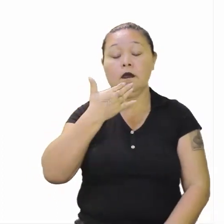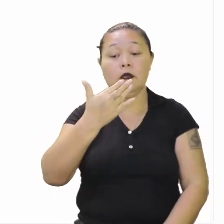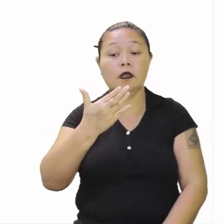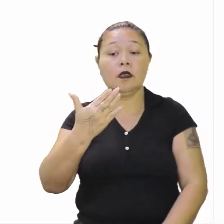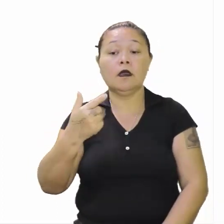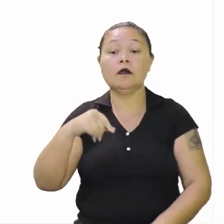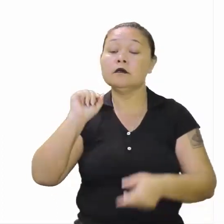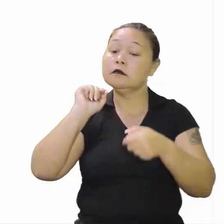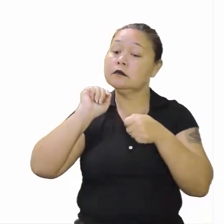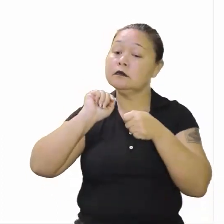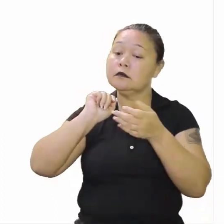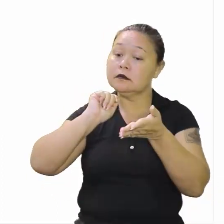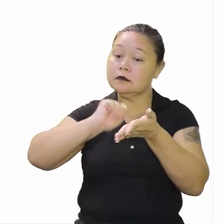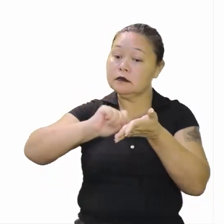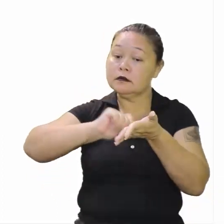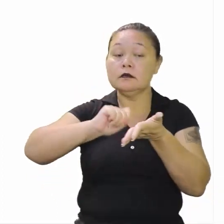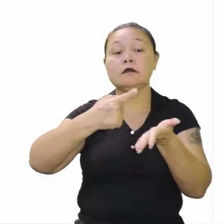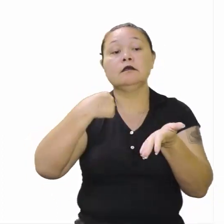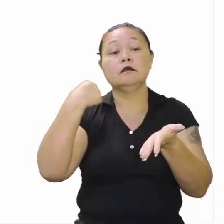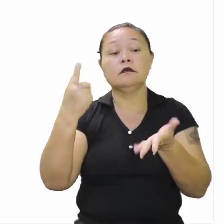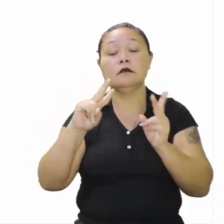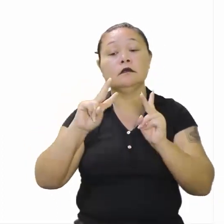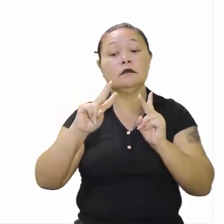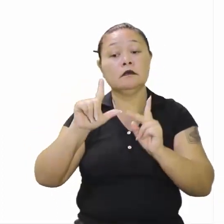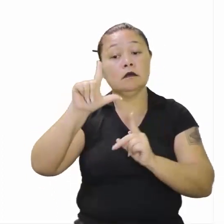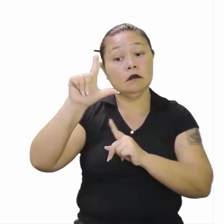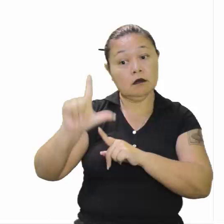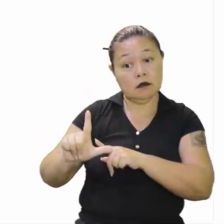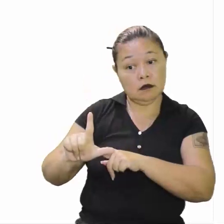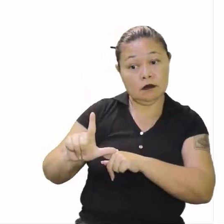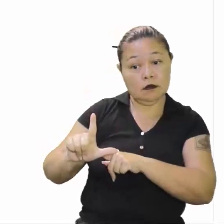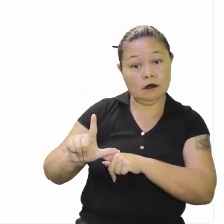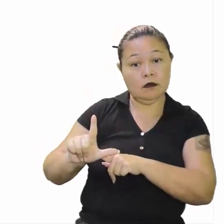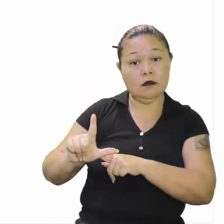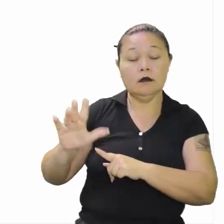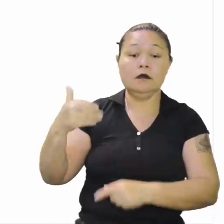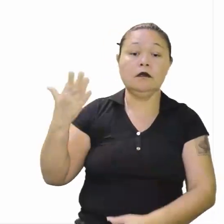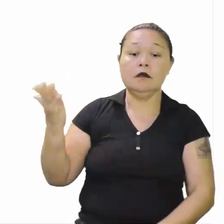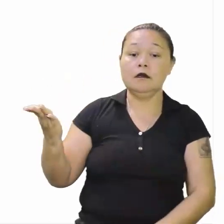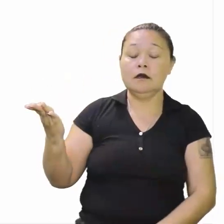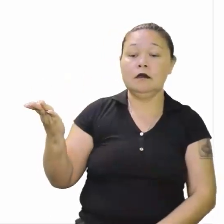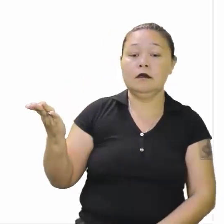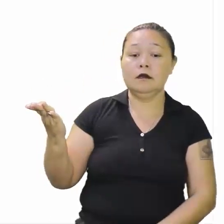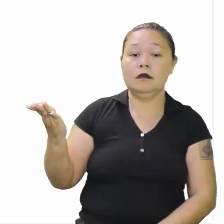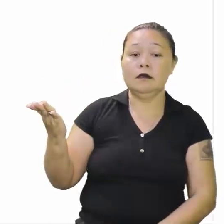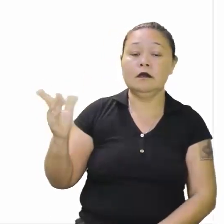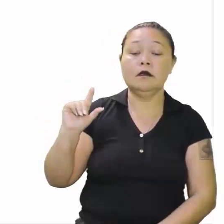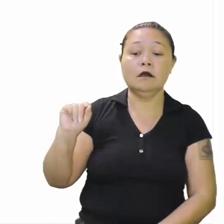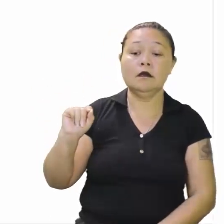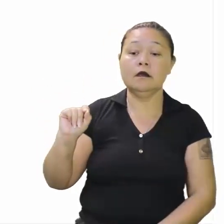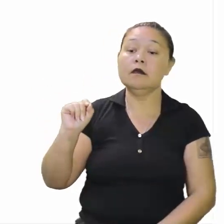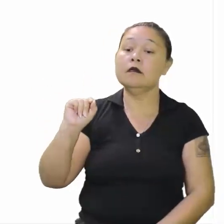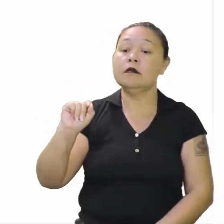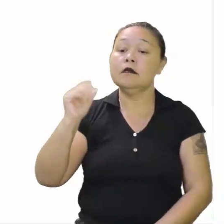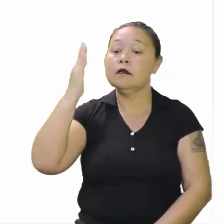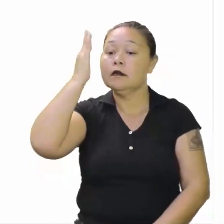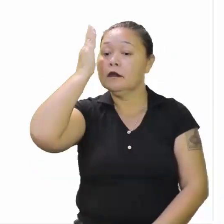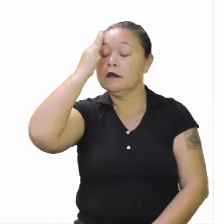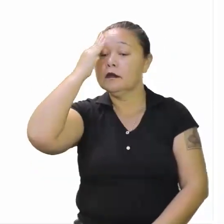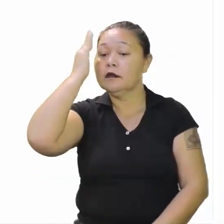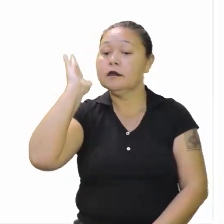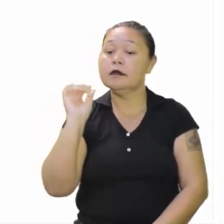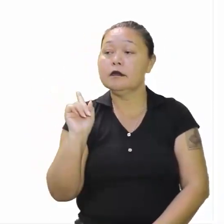para expressar em litros. Daí, olha só. O que eu sei de